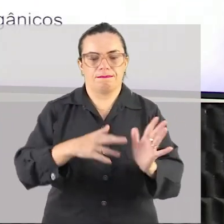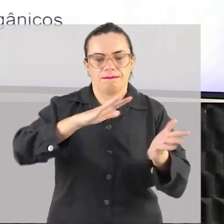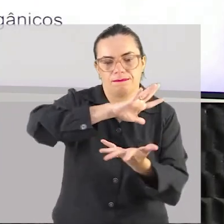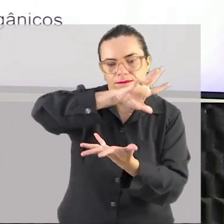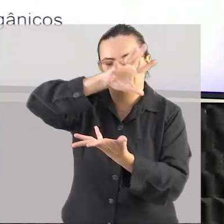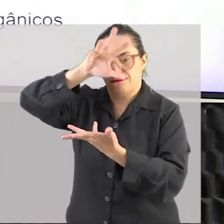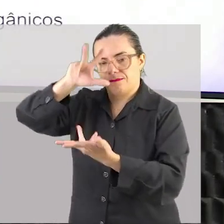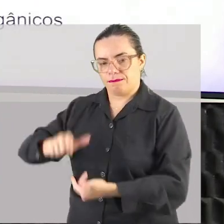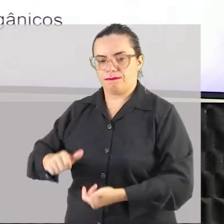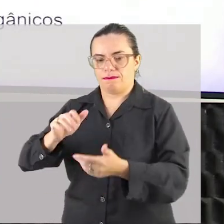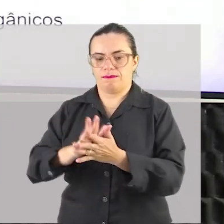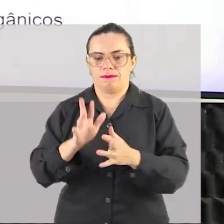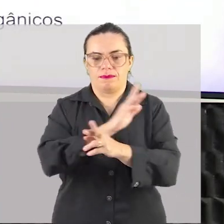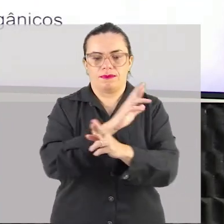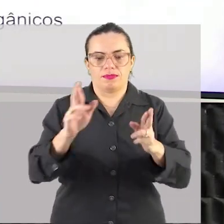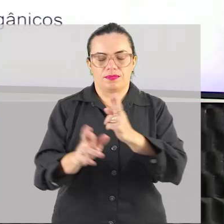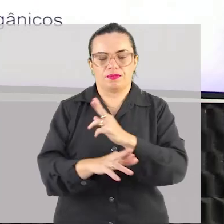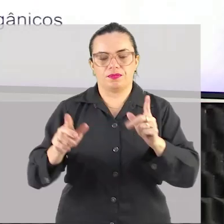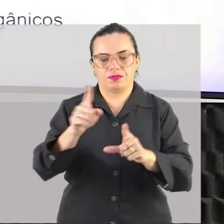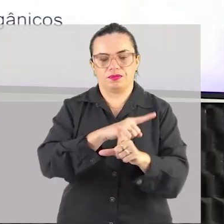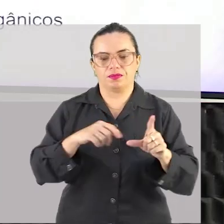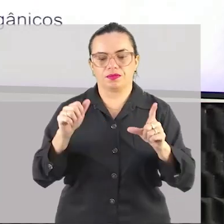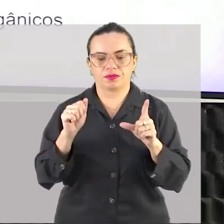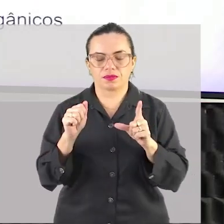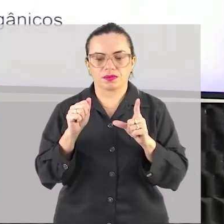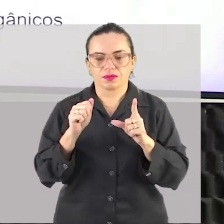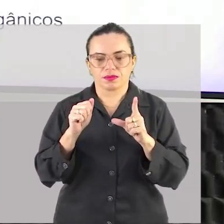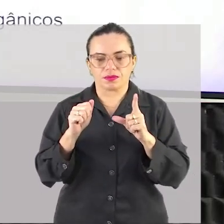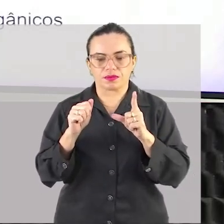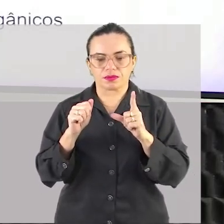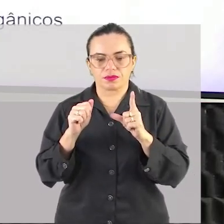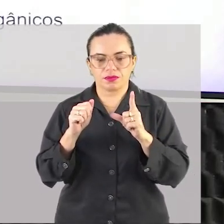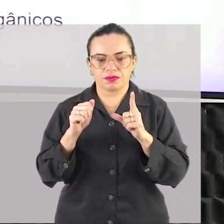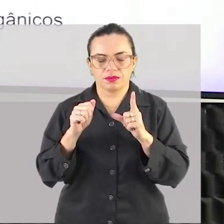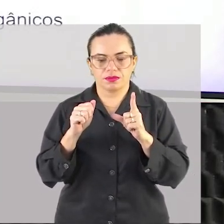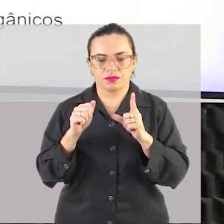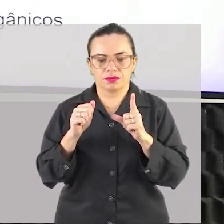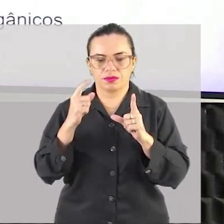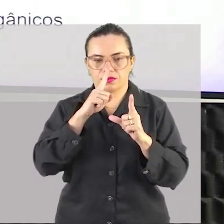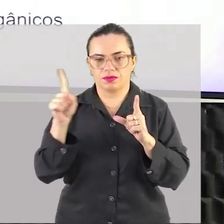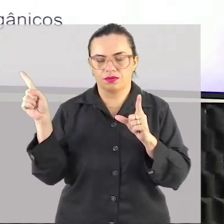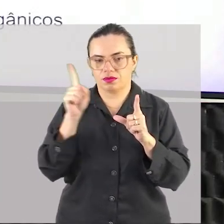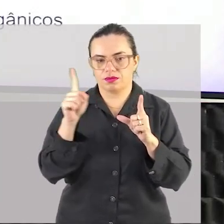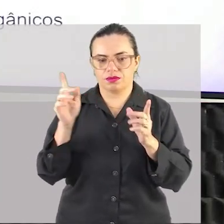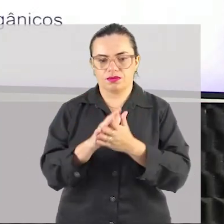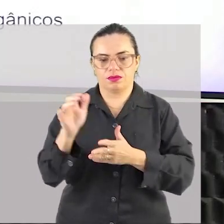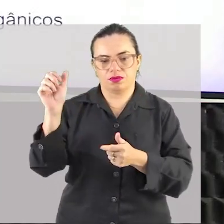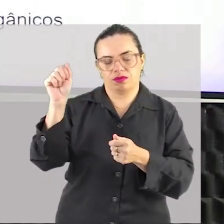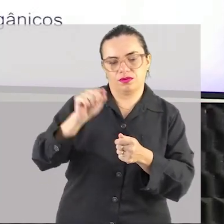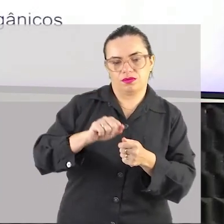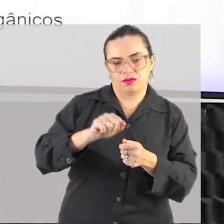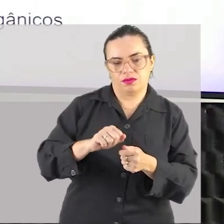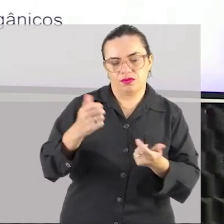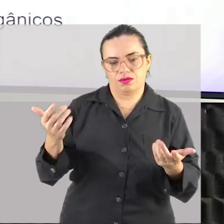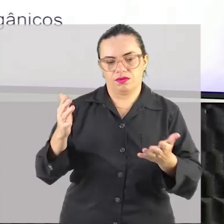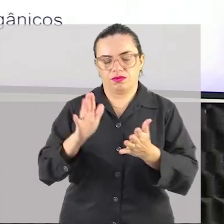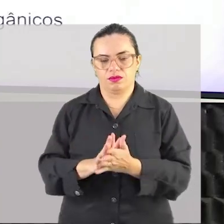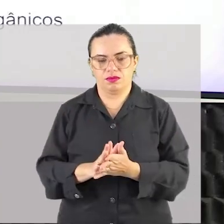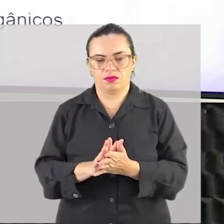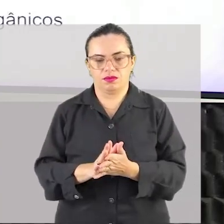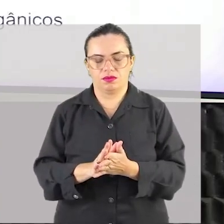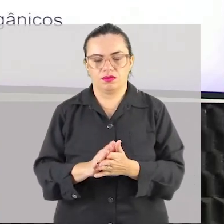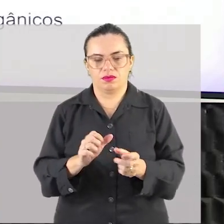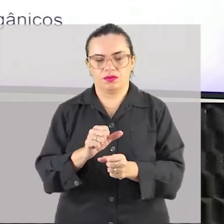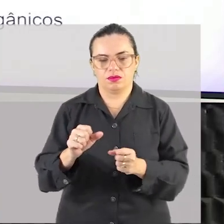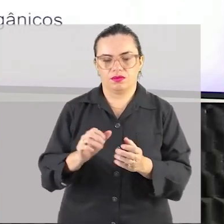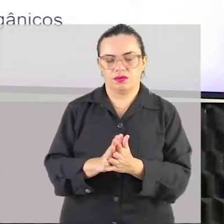Então, está relacionada a letra A, ação de correntes marinhas na beira-mar? Não. Ele faz isso para quê? Para desviar a tua